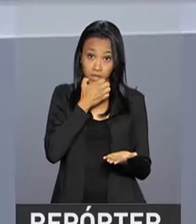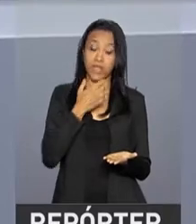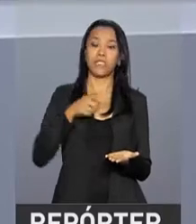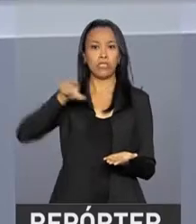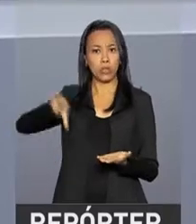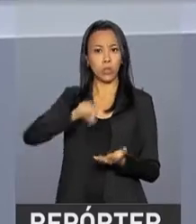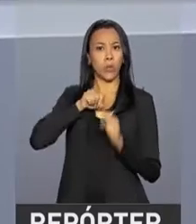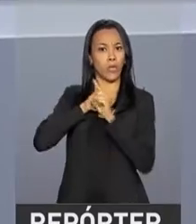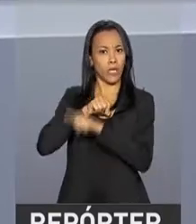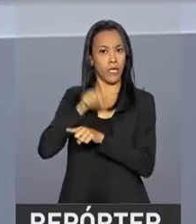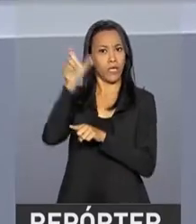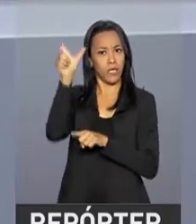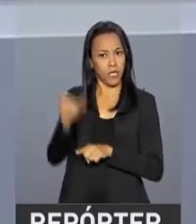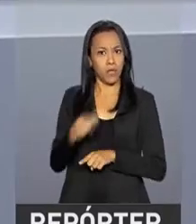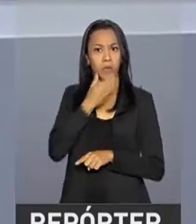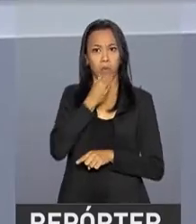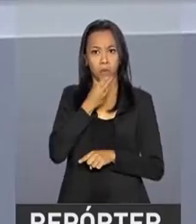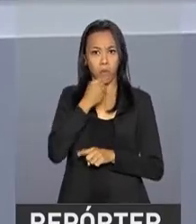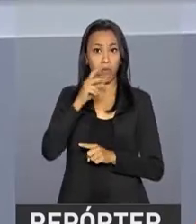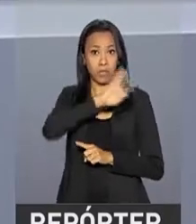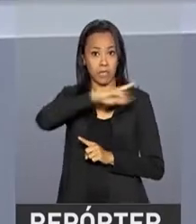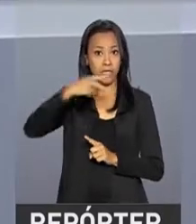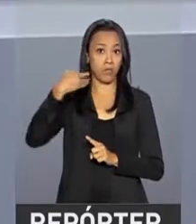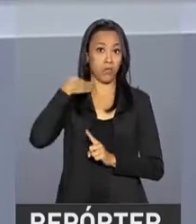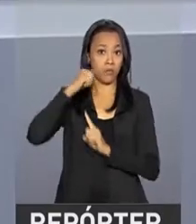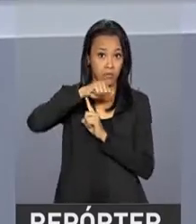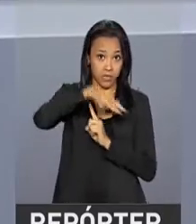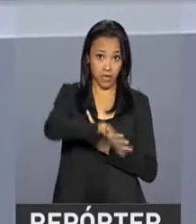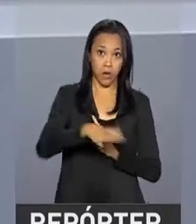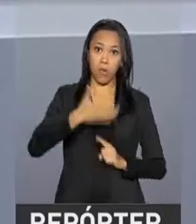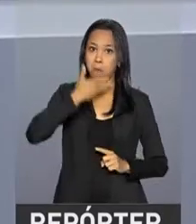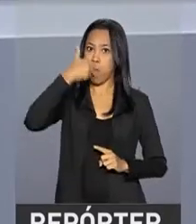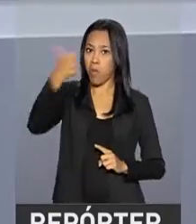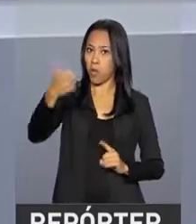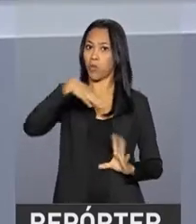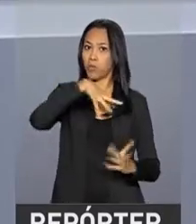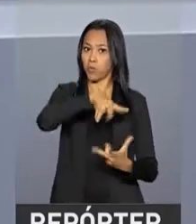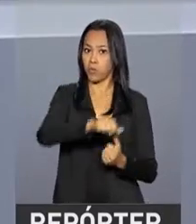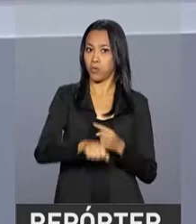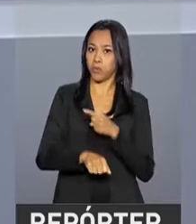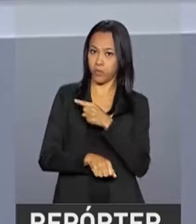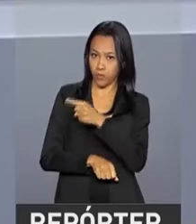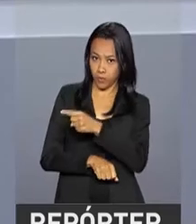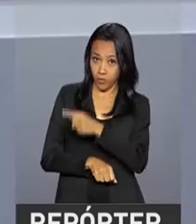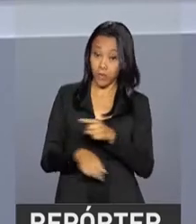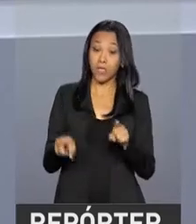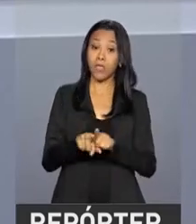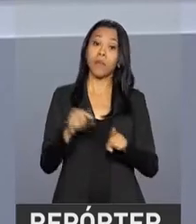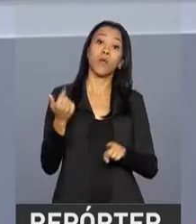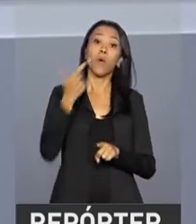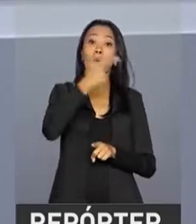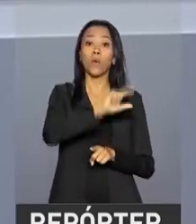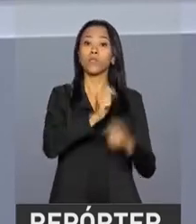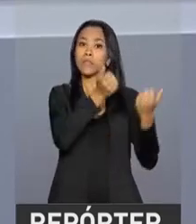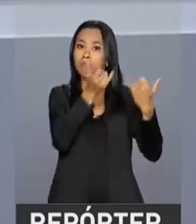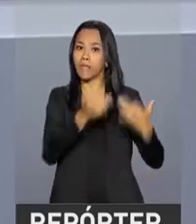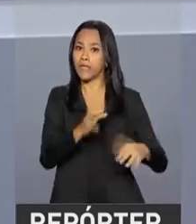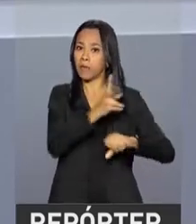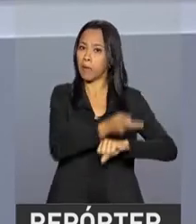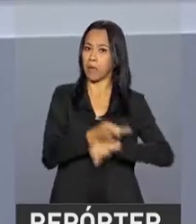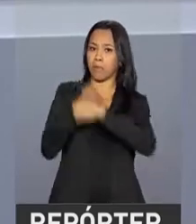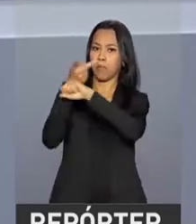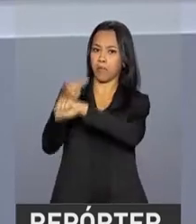definir como melhor banqueiro central do mundo a publicação responsável também pela faixa o times justifica a premiação por